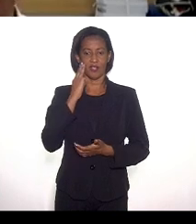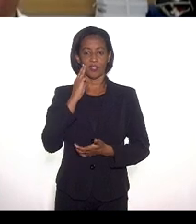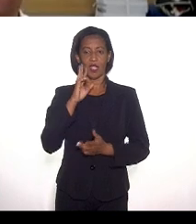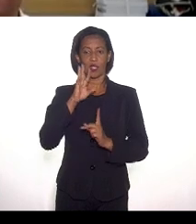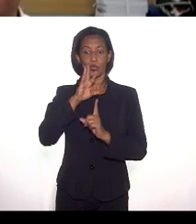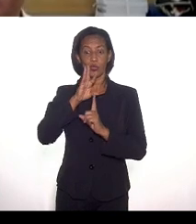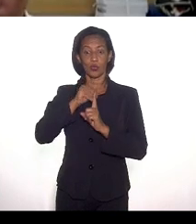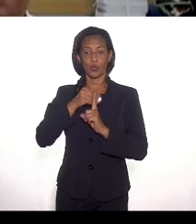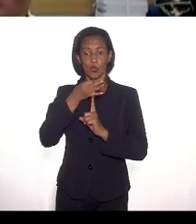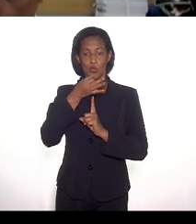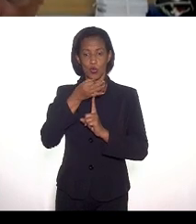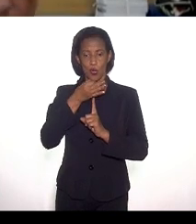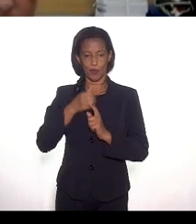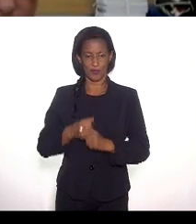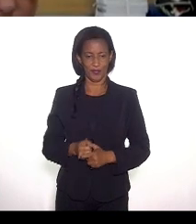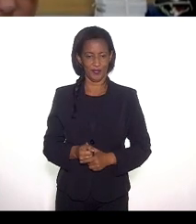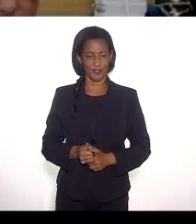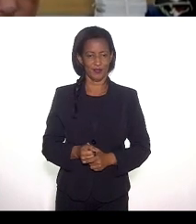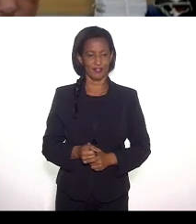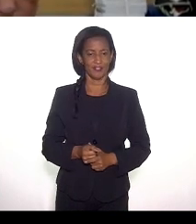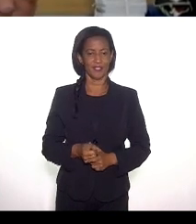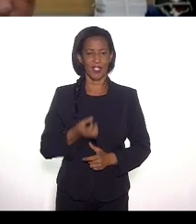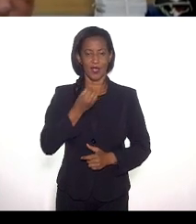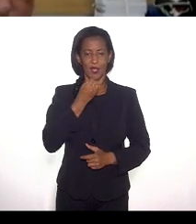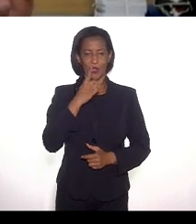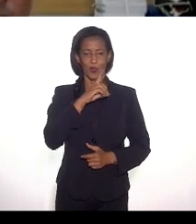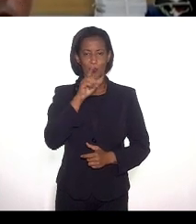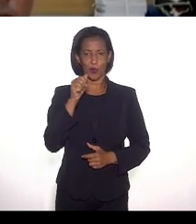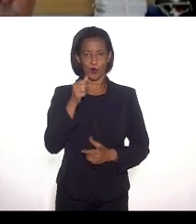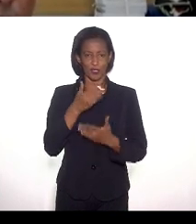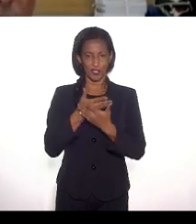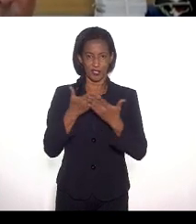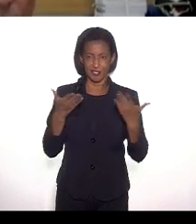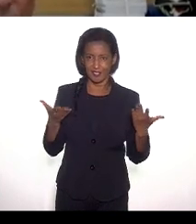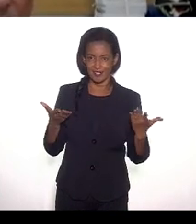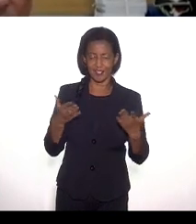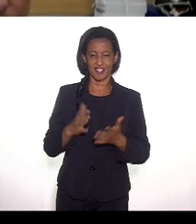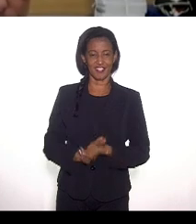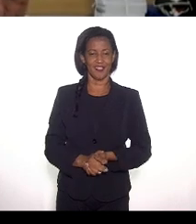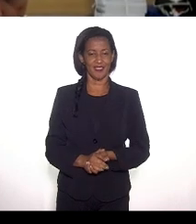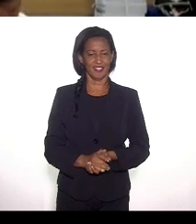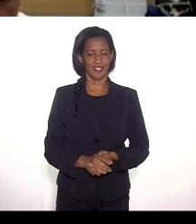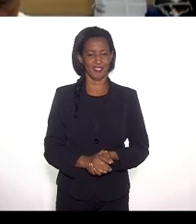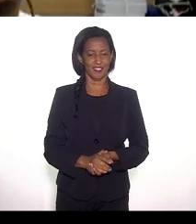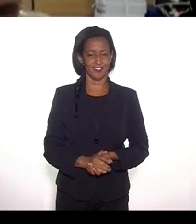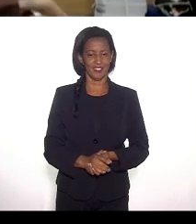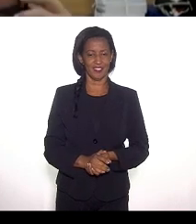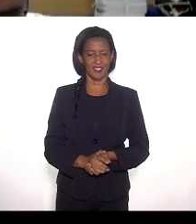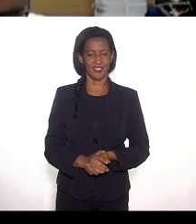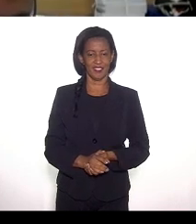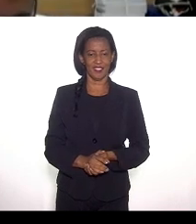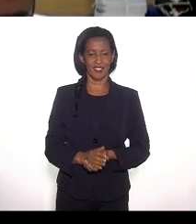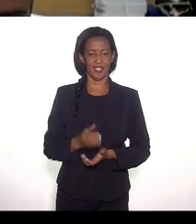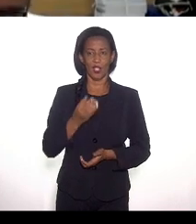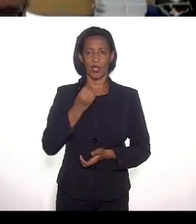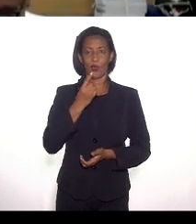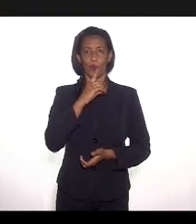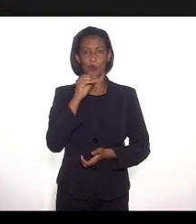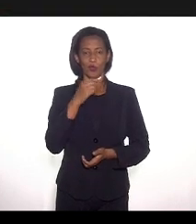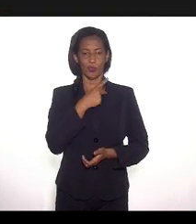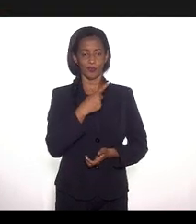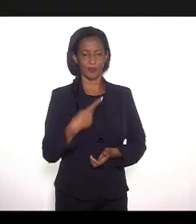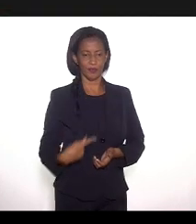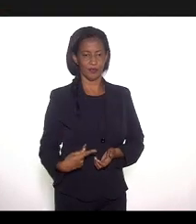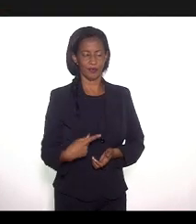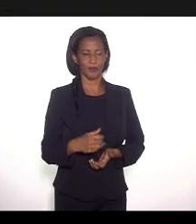aberto? Bom dia. Bom dia, Márcio Pacheco. Bom dia, bom dia. Bom dia, deputado Márcio Pacheco, presidente. Deputado